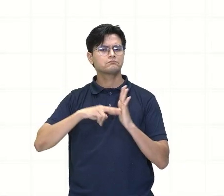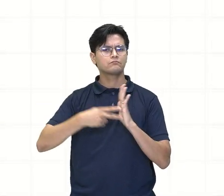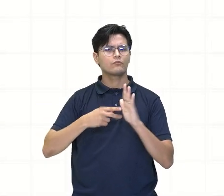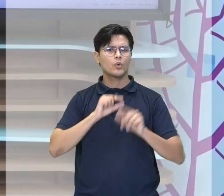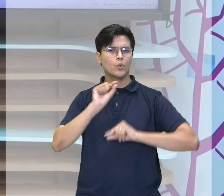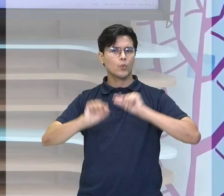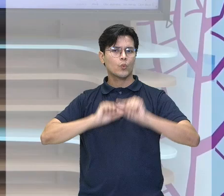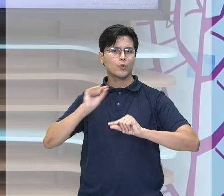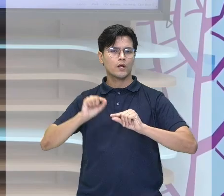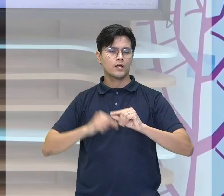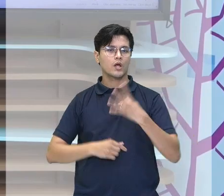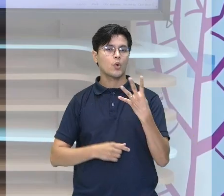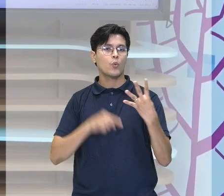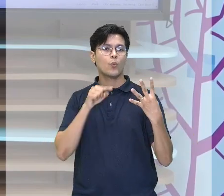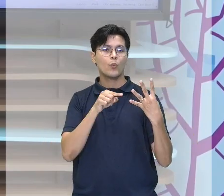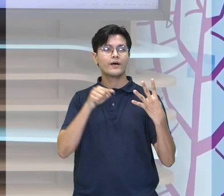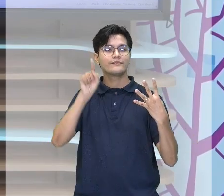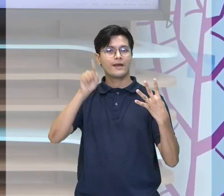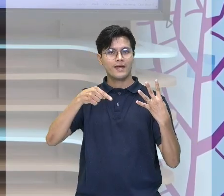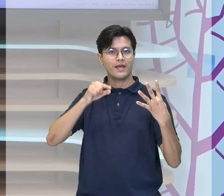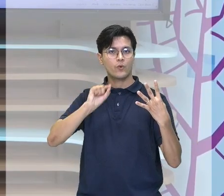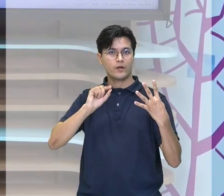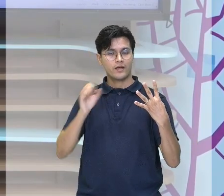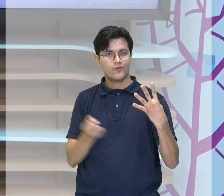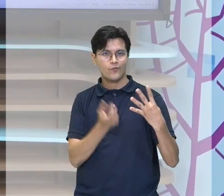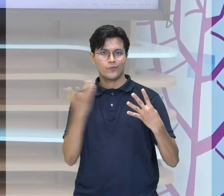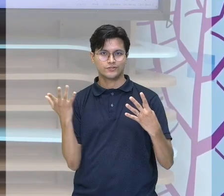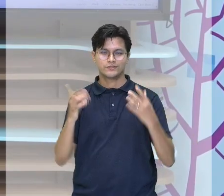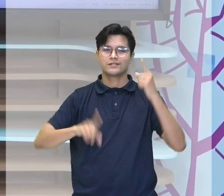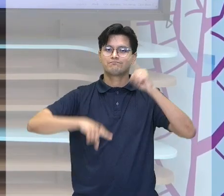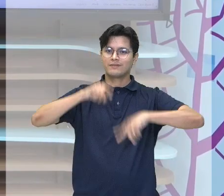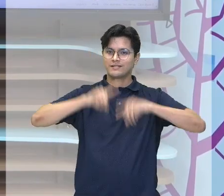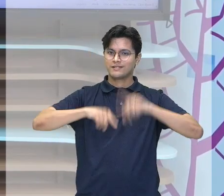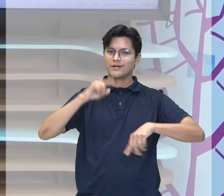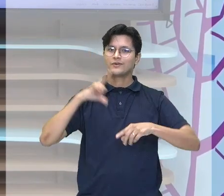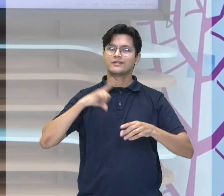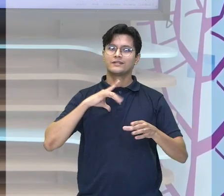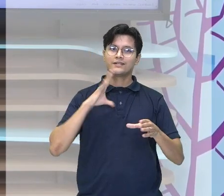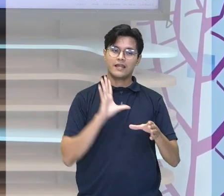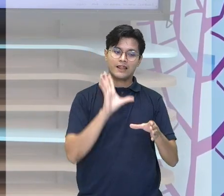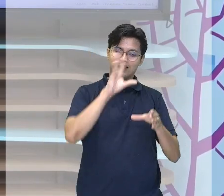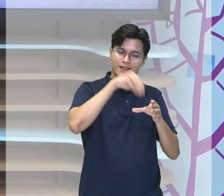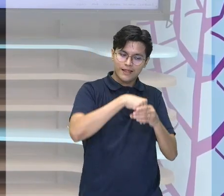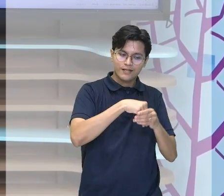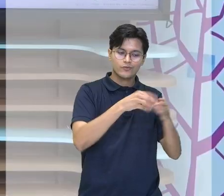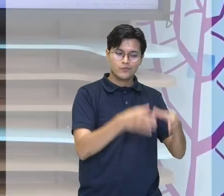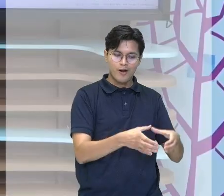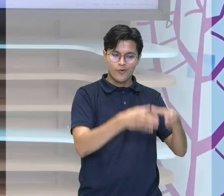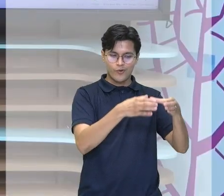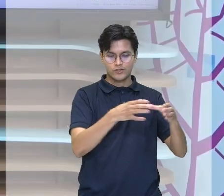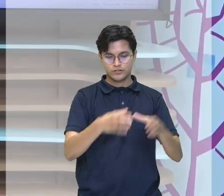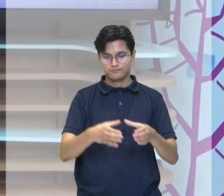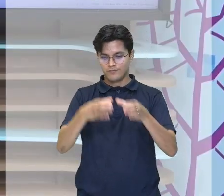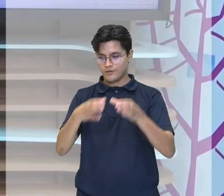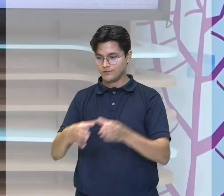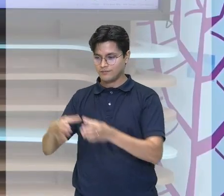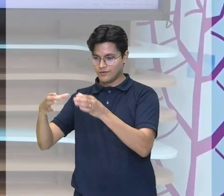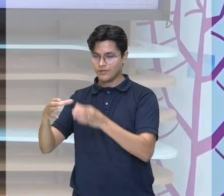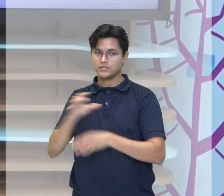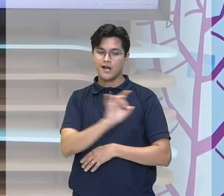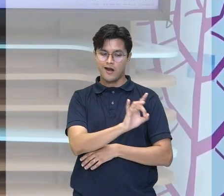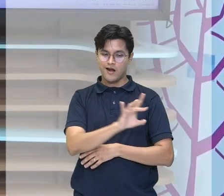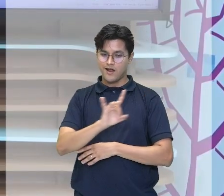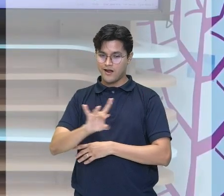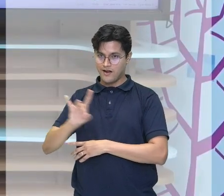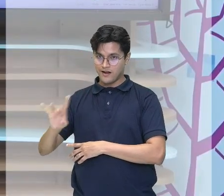vai ser exatamente a minha quantidade de itens que vai ter ali em cada um dos meus pacotinhos. Significa que, se eu pegar ali